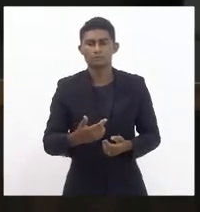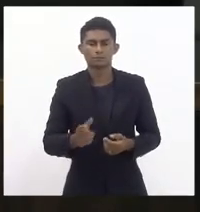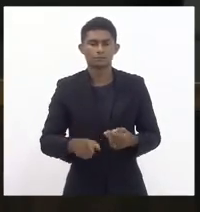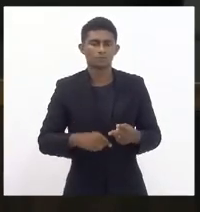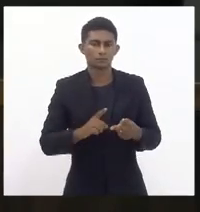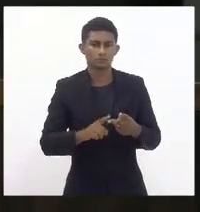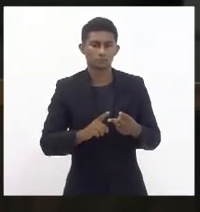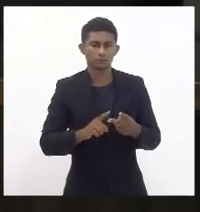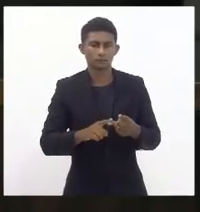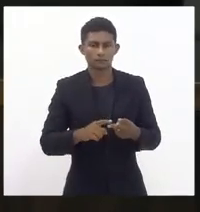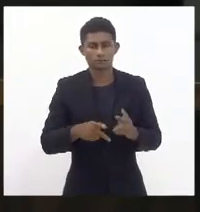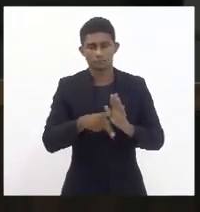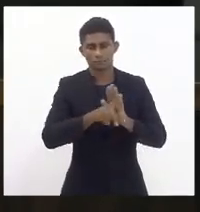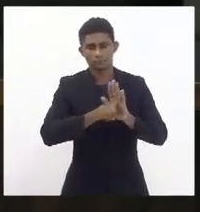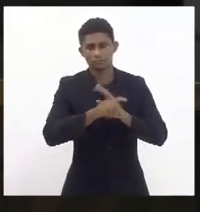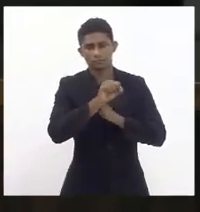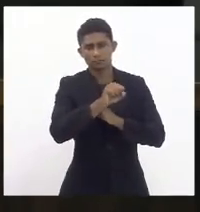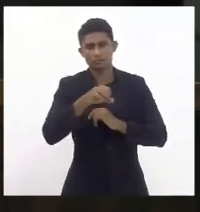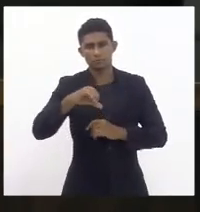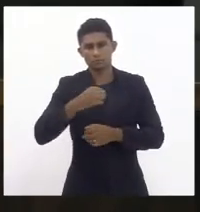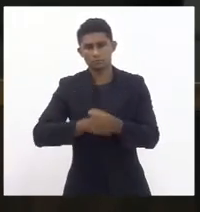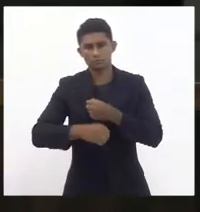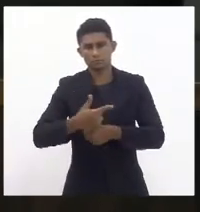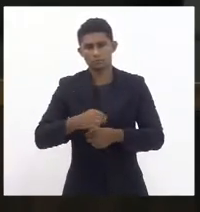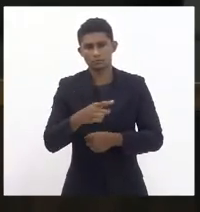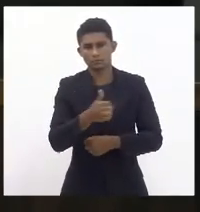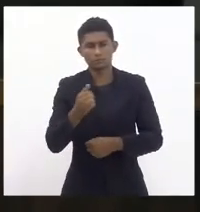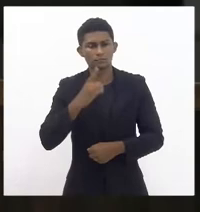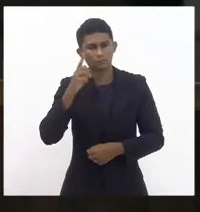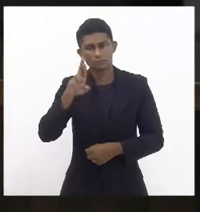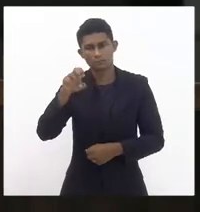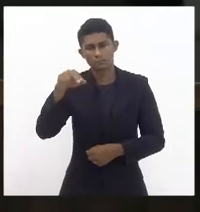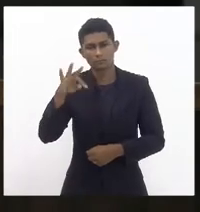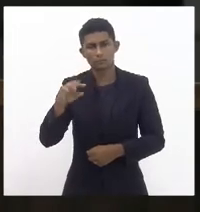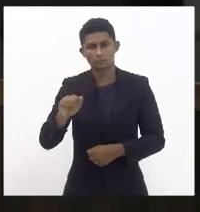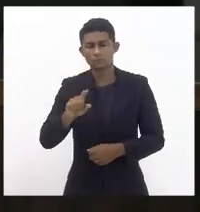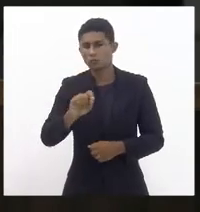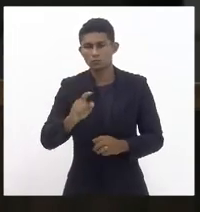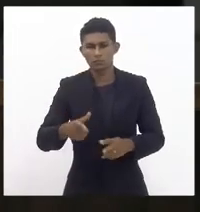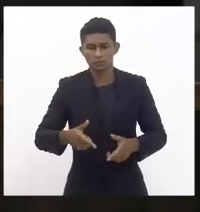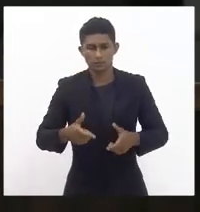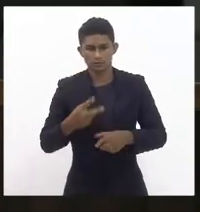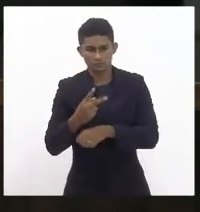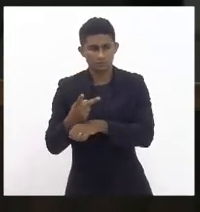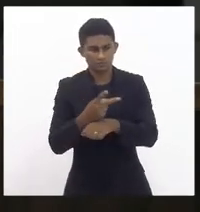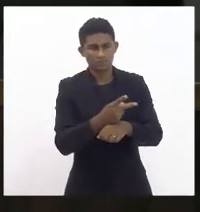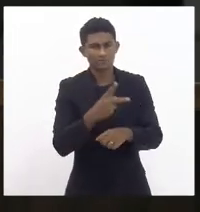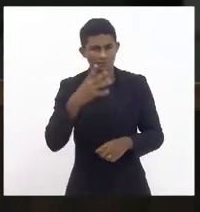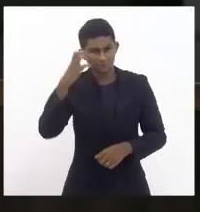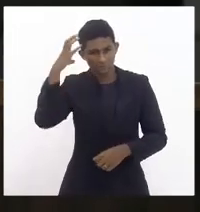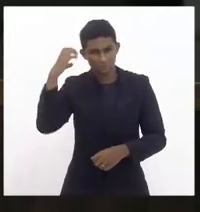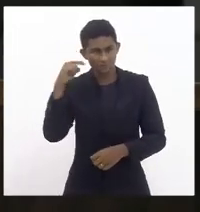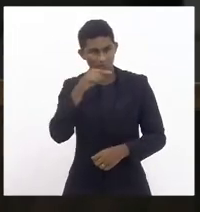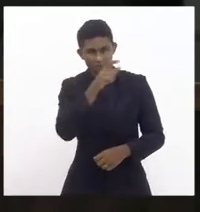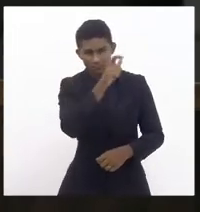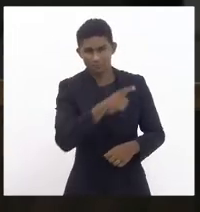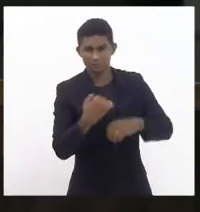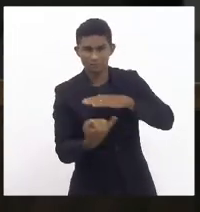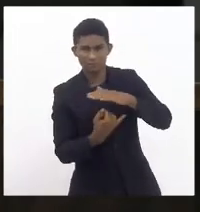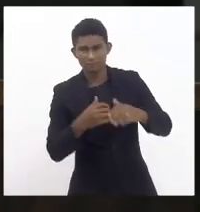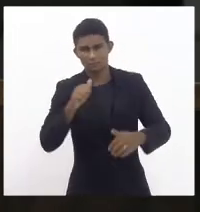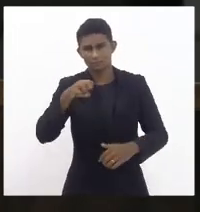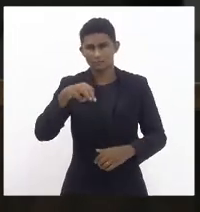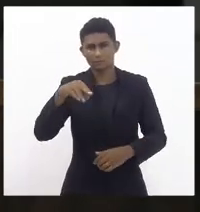segundo a porta pode a solução 889 do 21 de altura deputada Renata Souza concede prêmio Marielle Franco ao mapa das minas Presidente